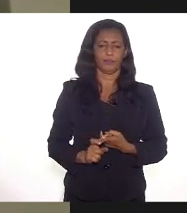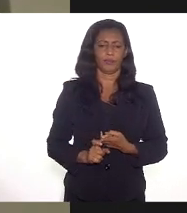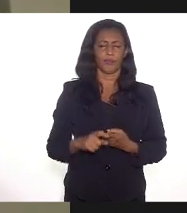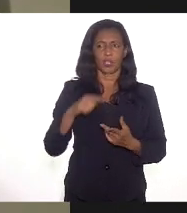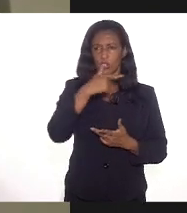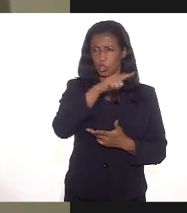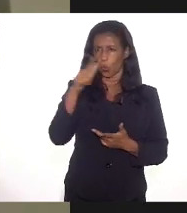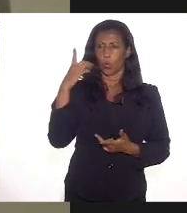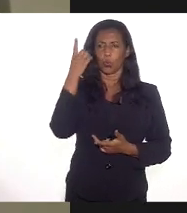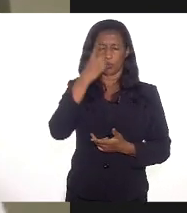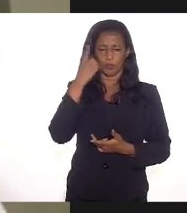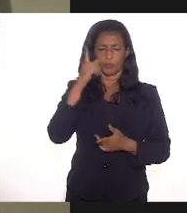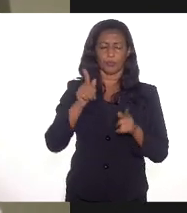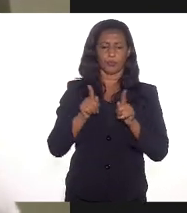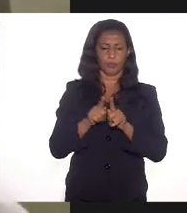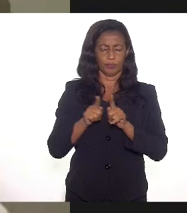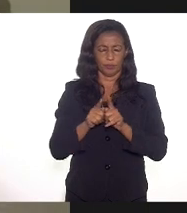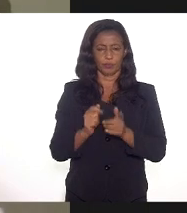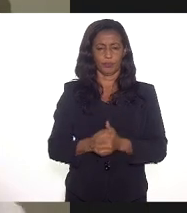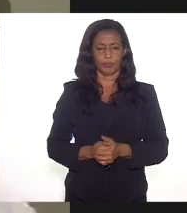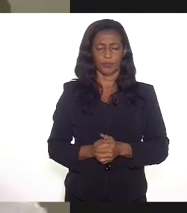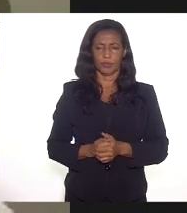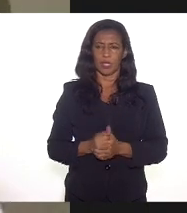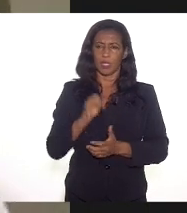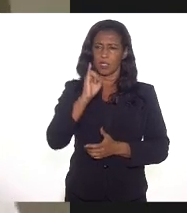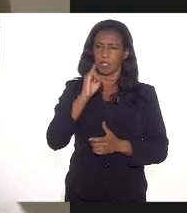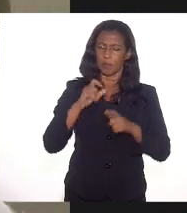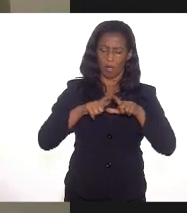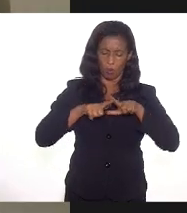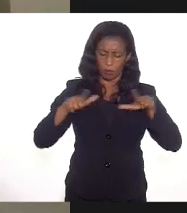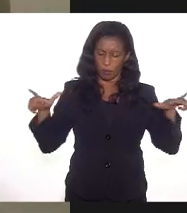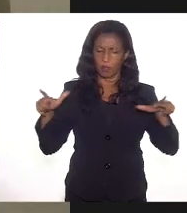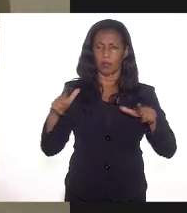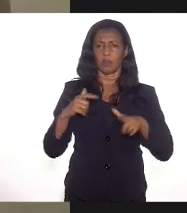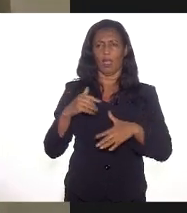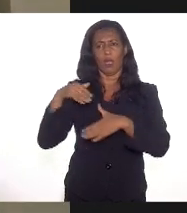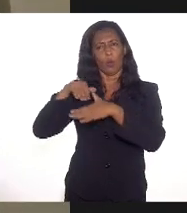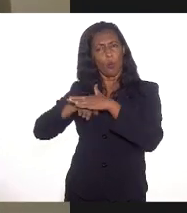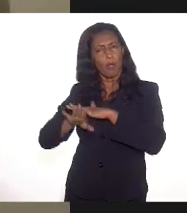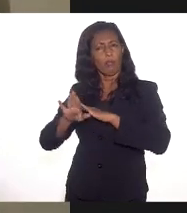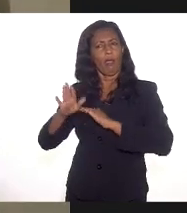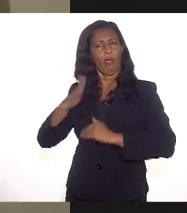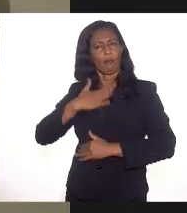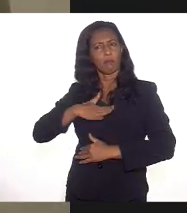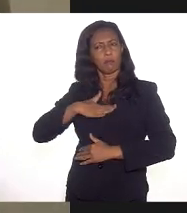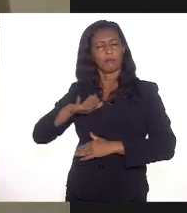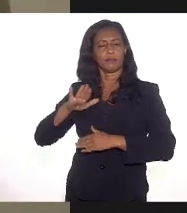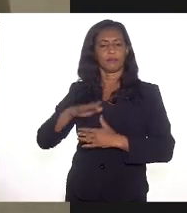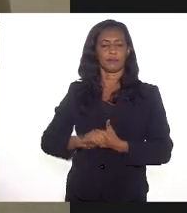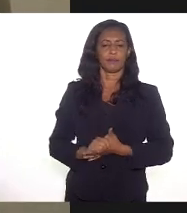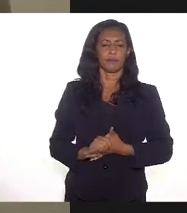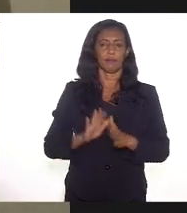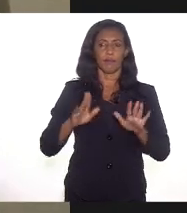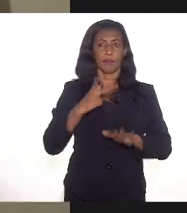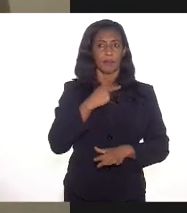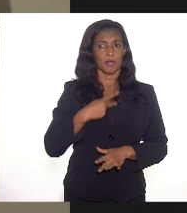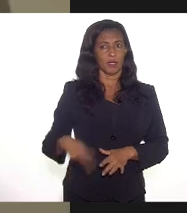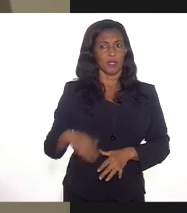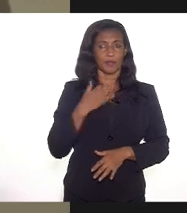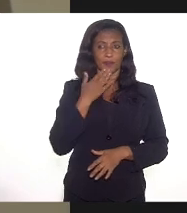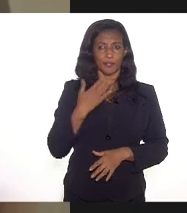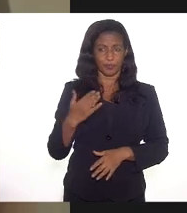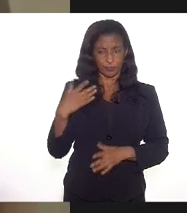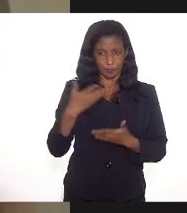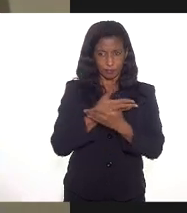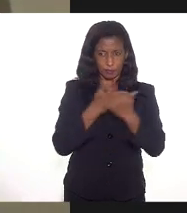de outros deputados que pudéssemos ampliar essa discussão, aguardar um pouco mais. Mas, presidente, eu quero fazer aqui um apelo a